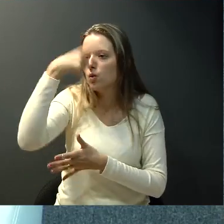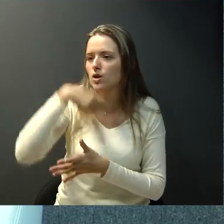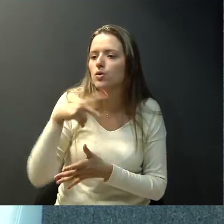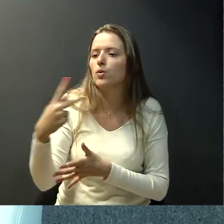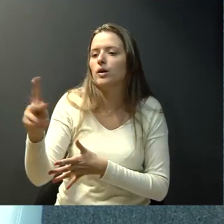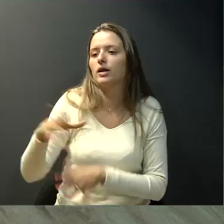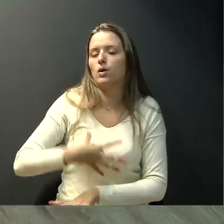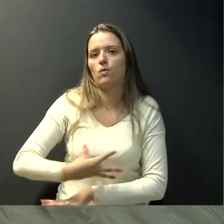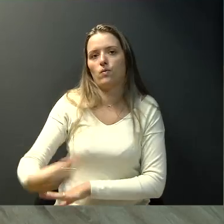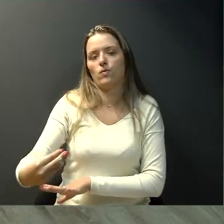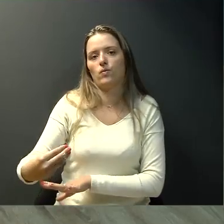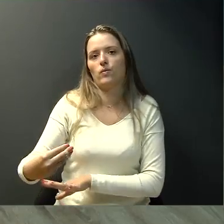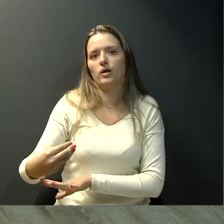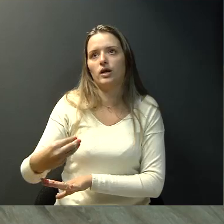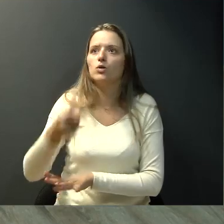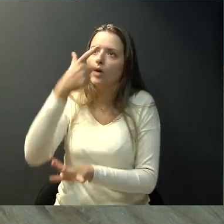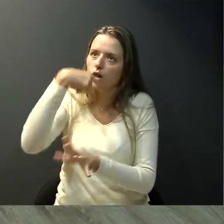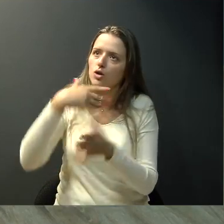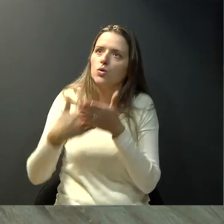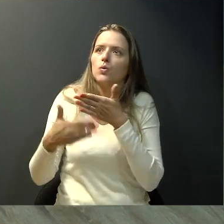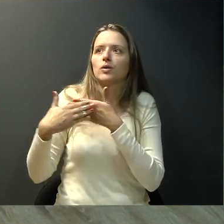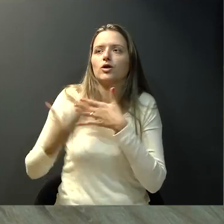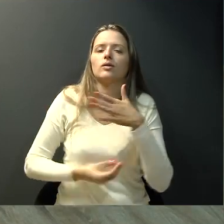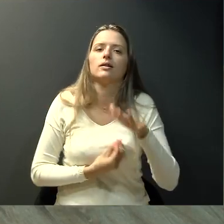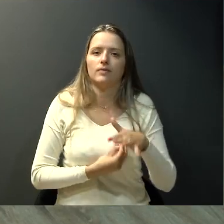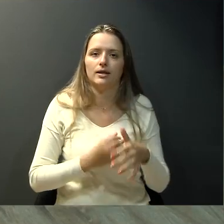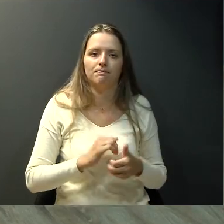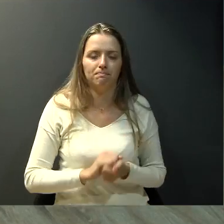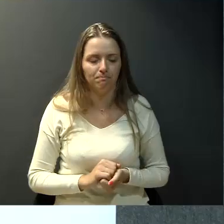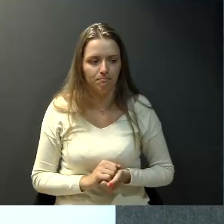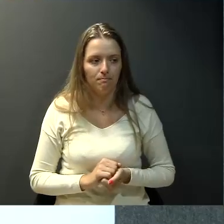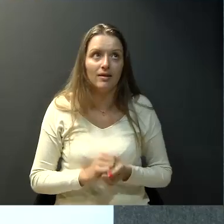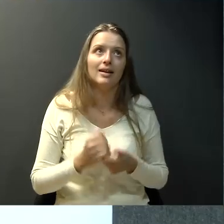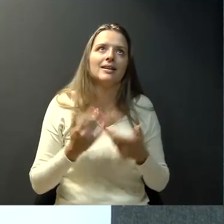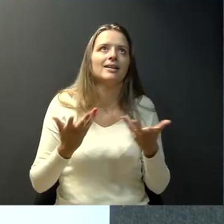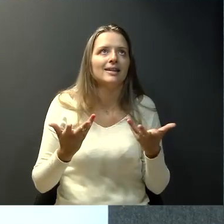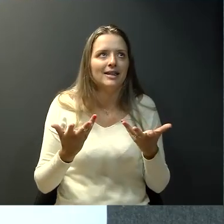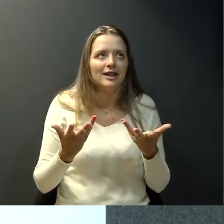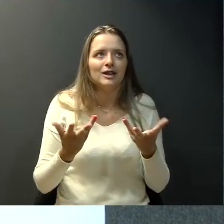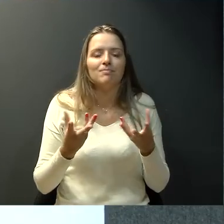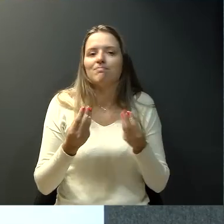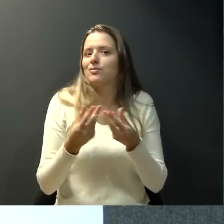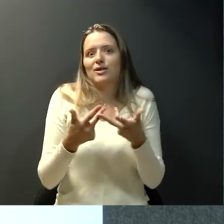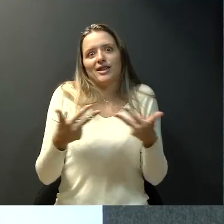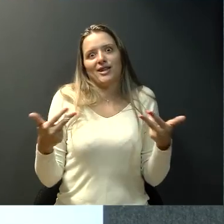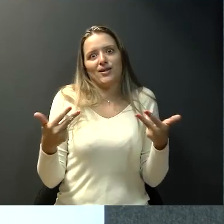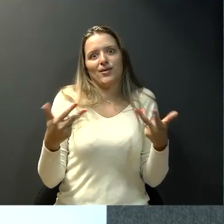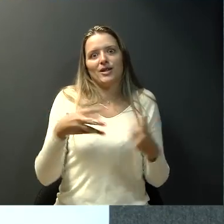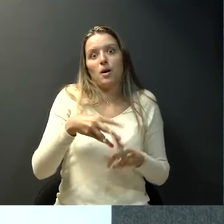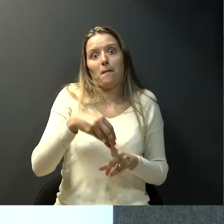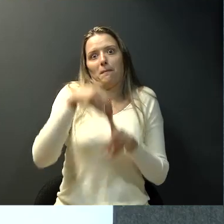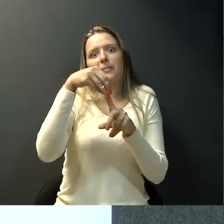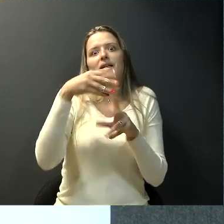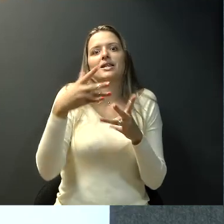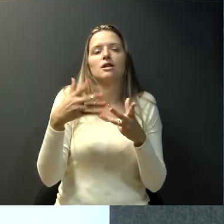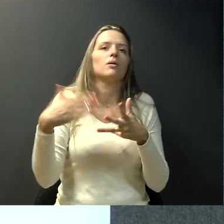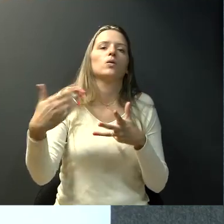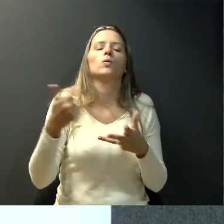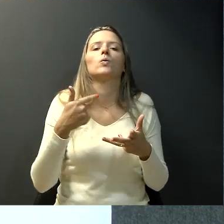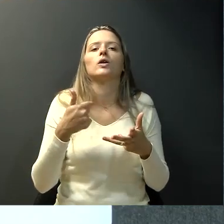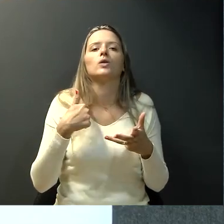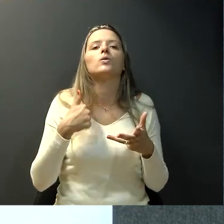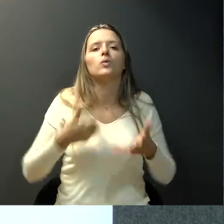filhos enfrentaram ao longo dessa trajetória? Ai, muitas. Principalmente quando eu